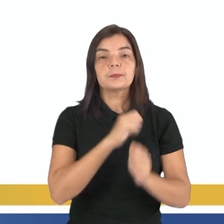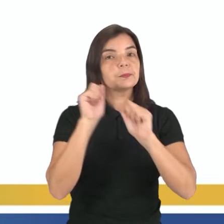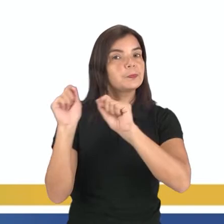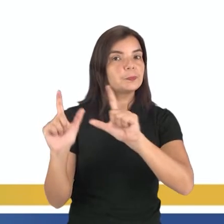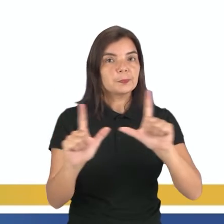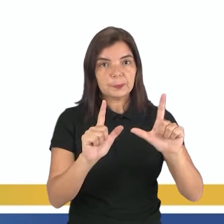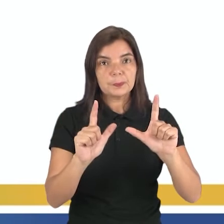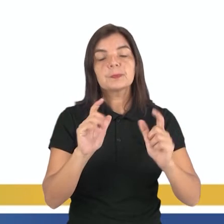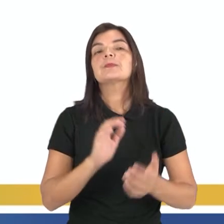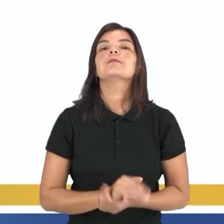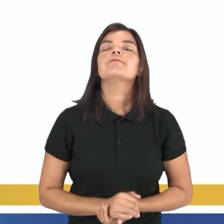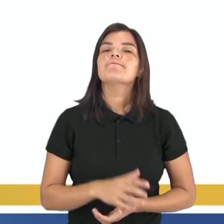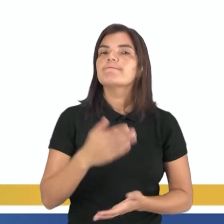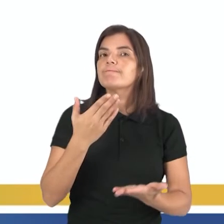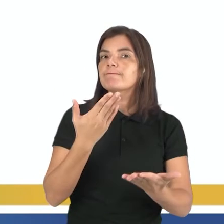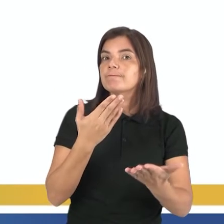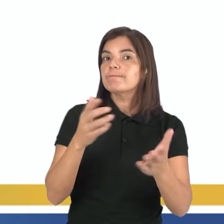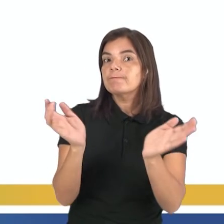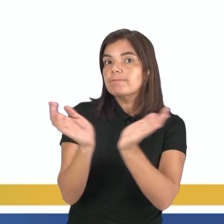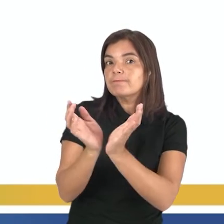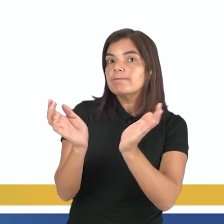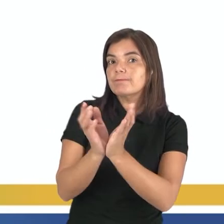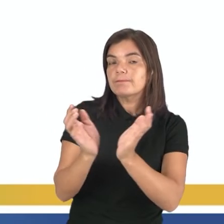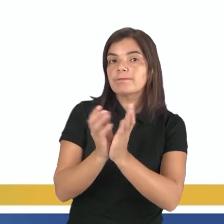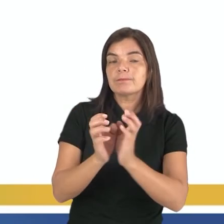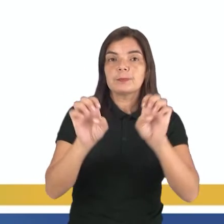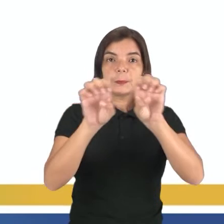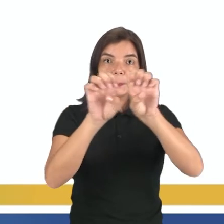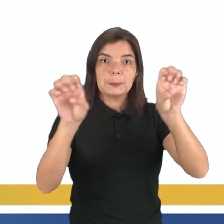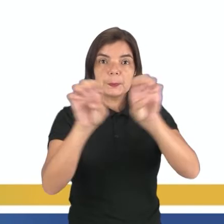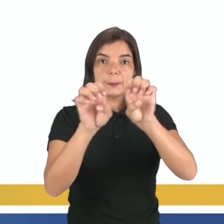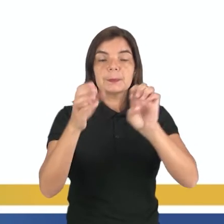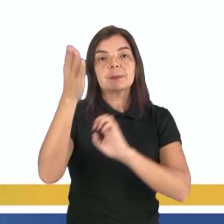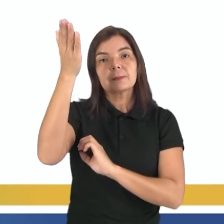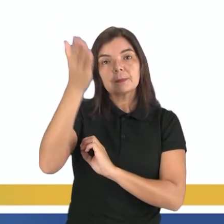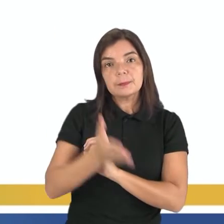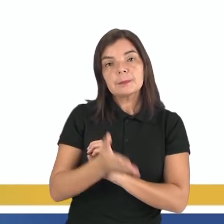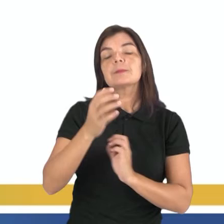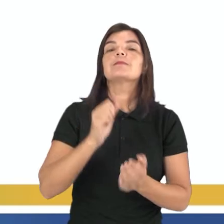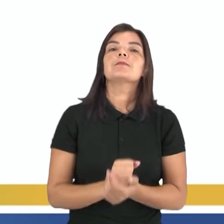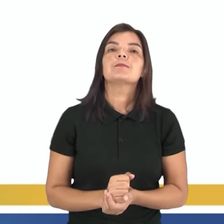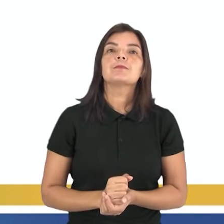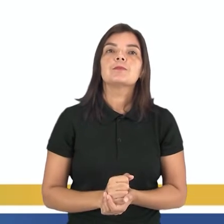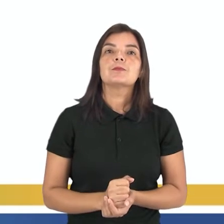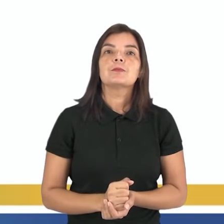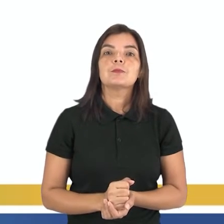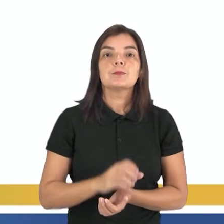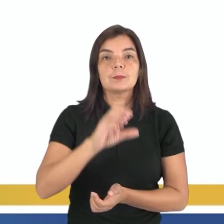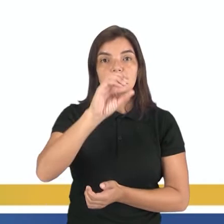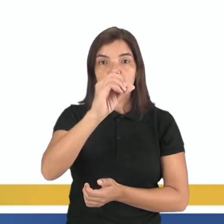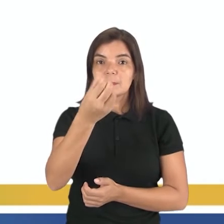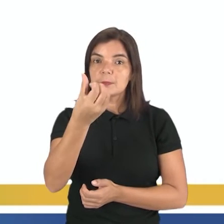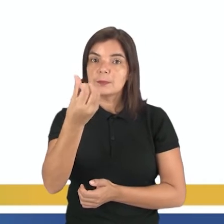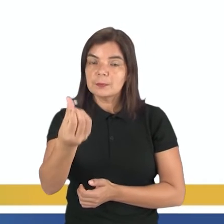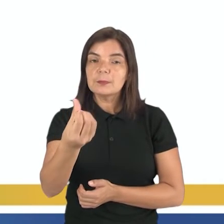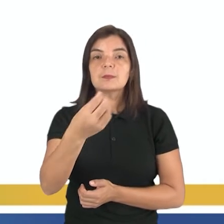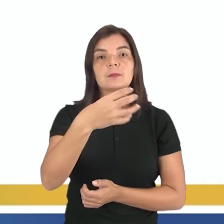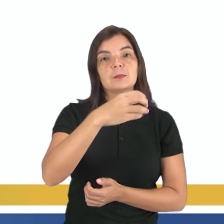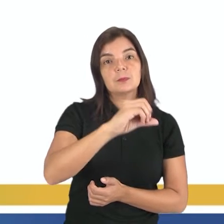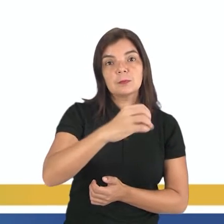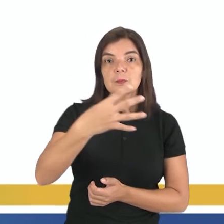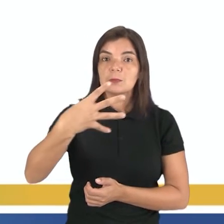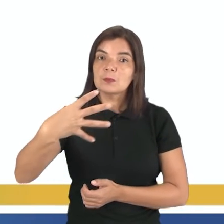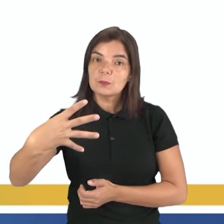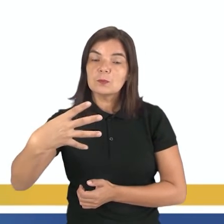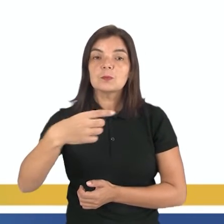slide, que também vão pertencer às equações das retas, tá, gente? Então, o ponto 0,6, o ponto 0,4,